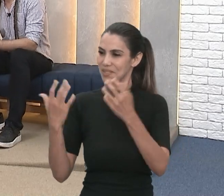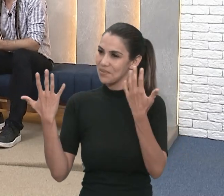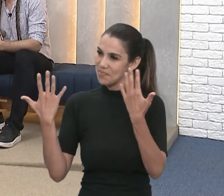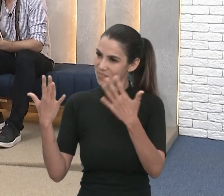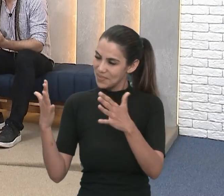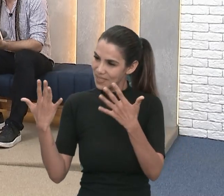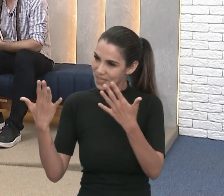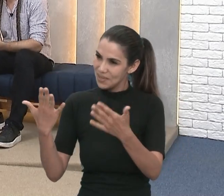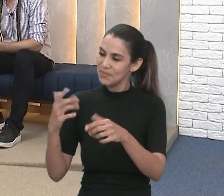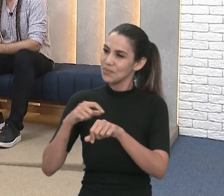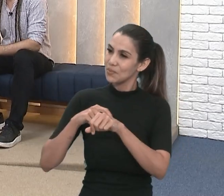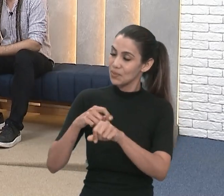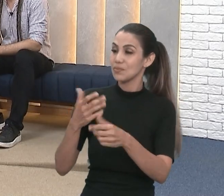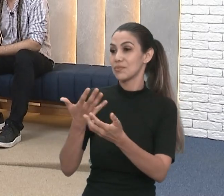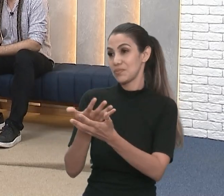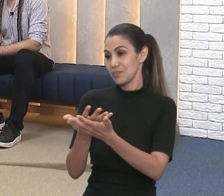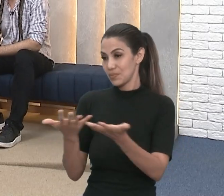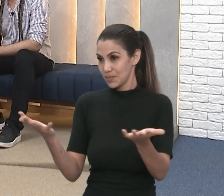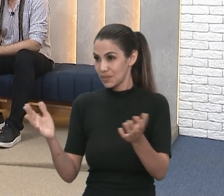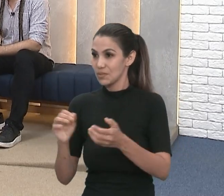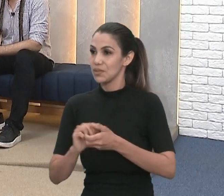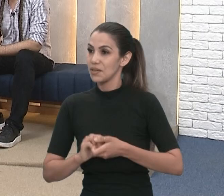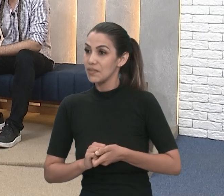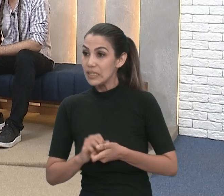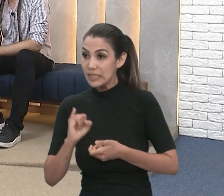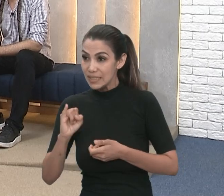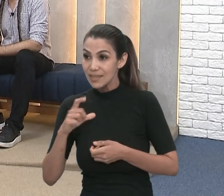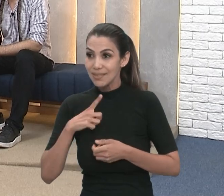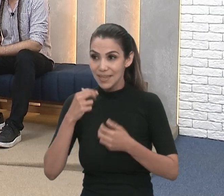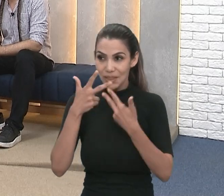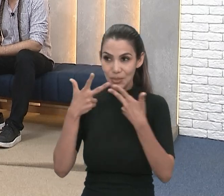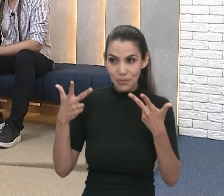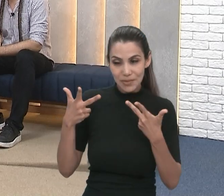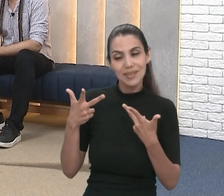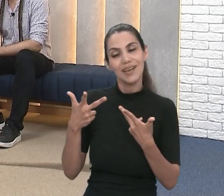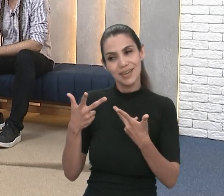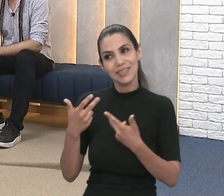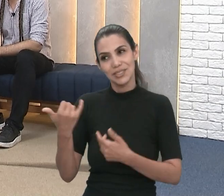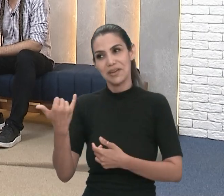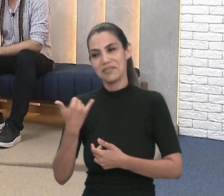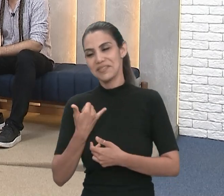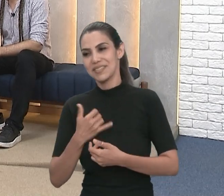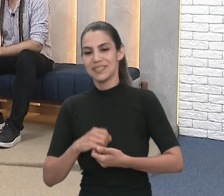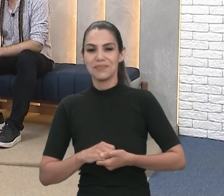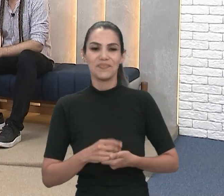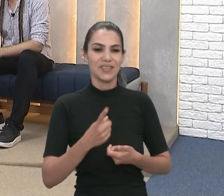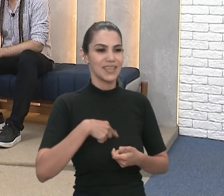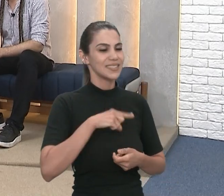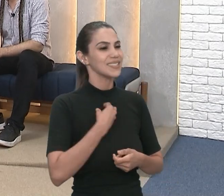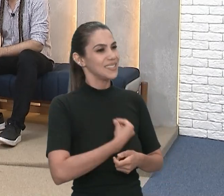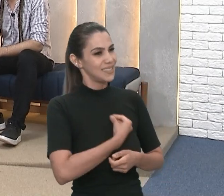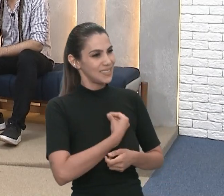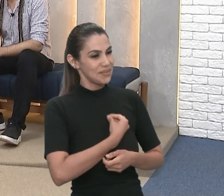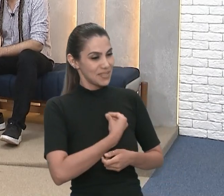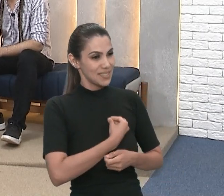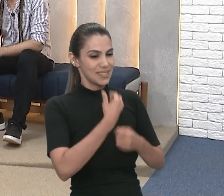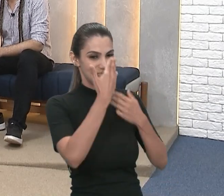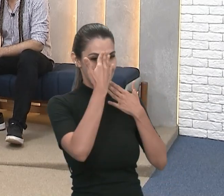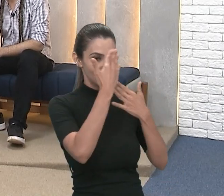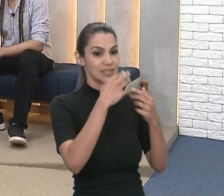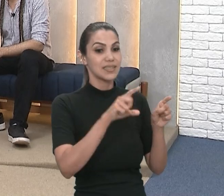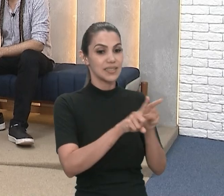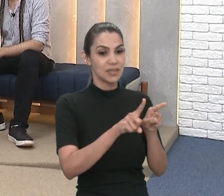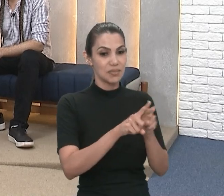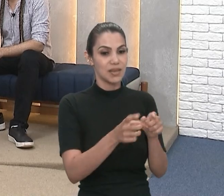pelo momento, pelo evento. E quando tiver novidade por lá, traz pra gente. A gente que agradece a presença aqui e a gente precisa agradecer